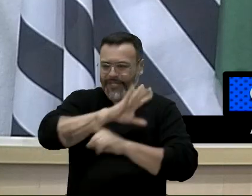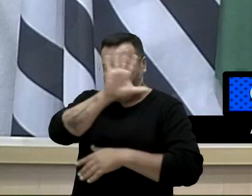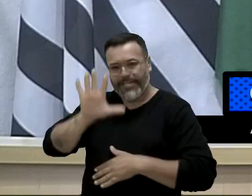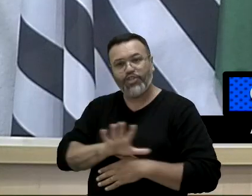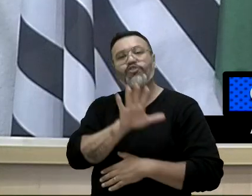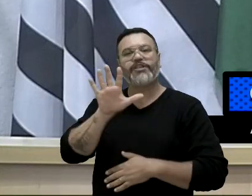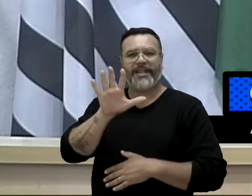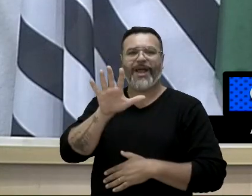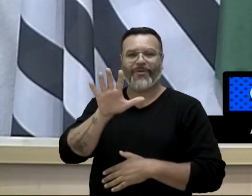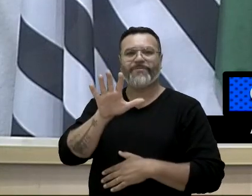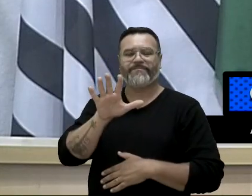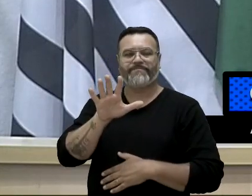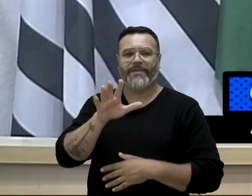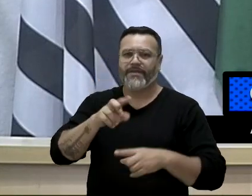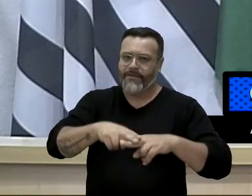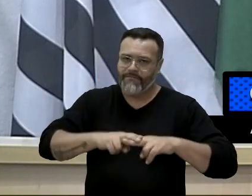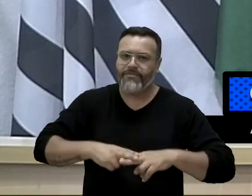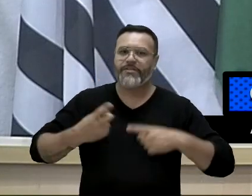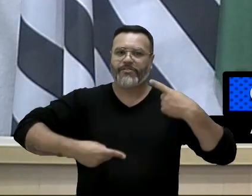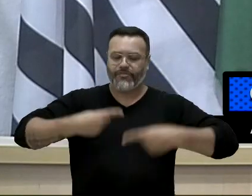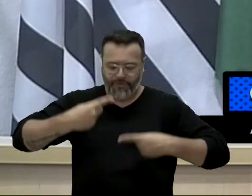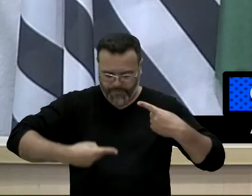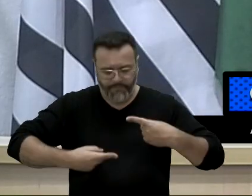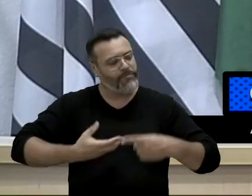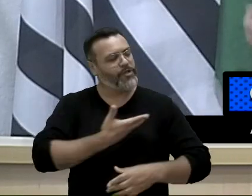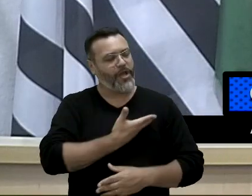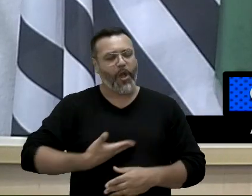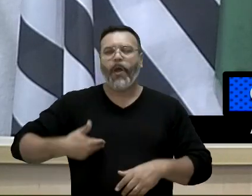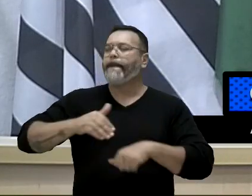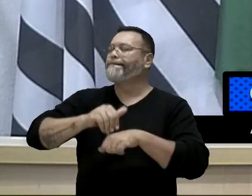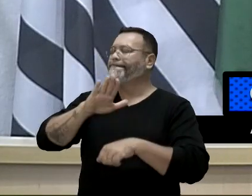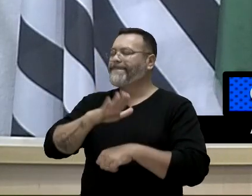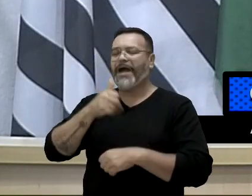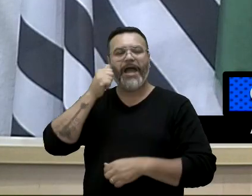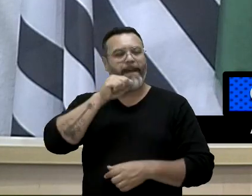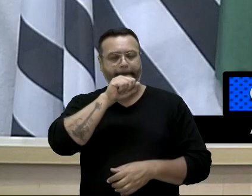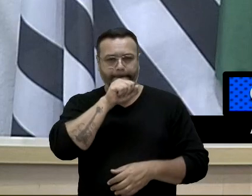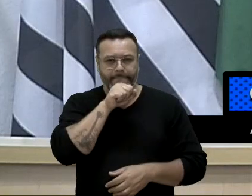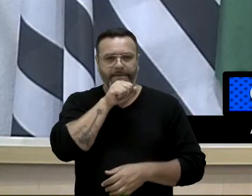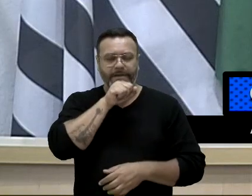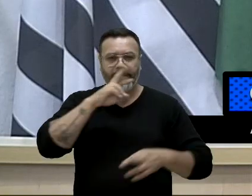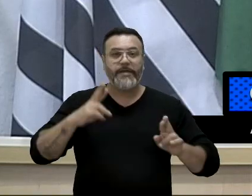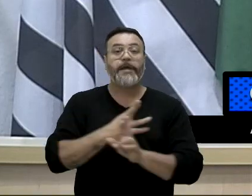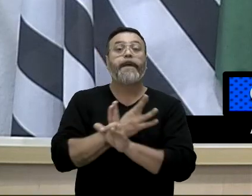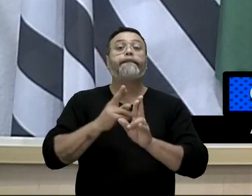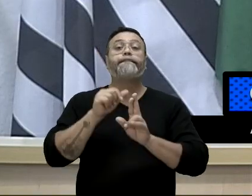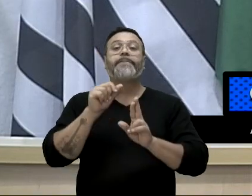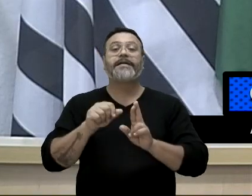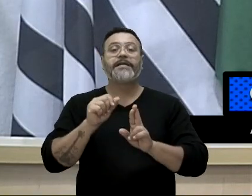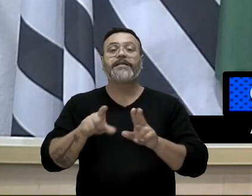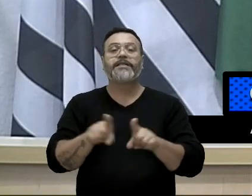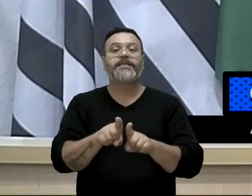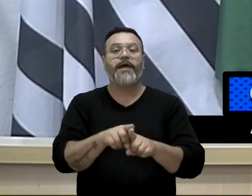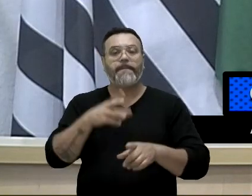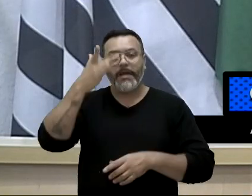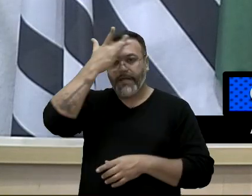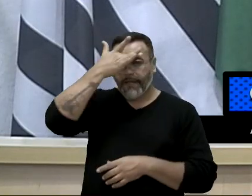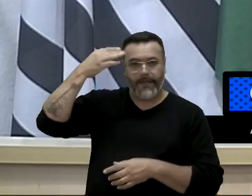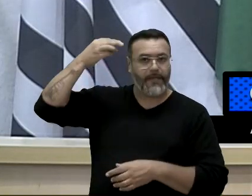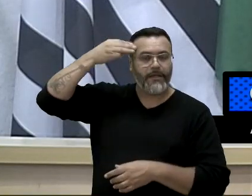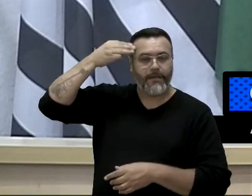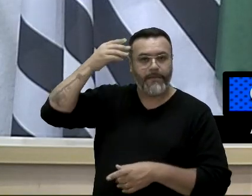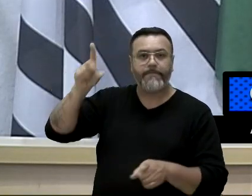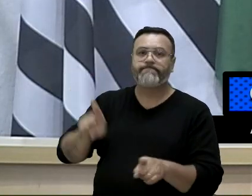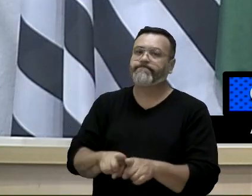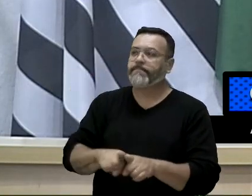cada vez mais políticas públicas para as mães, para a questão da saúde mental também.